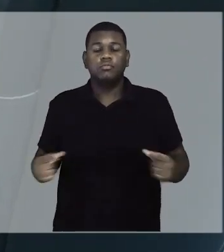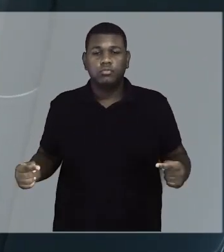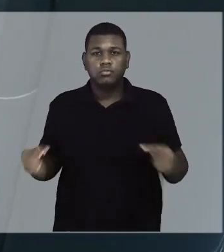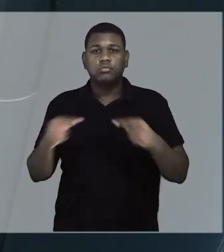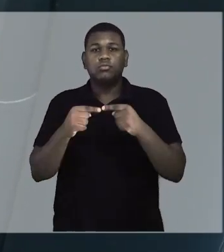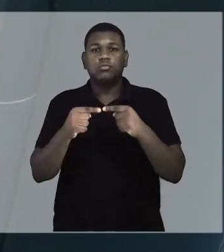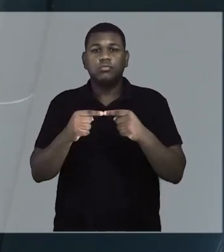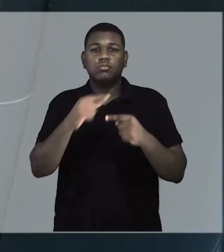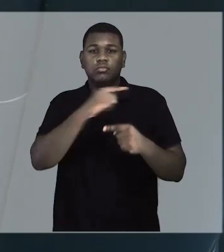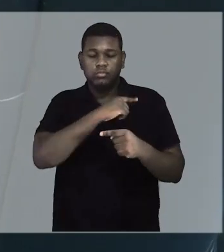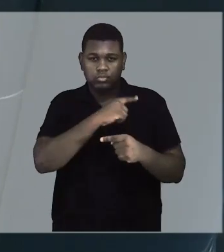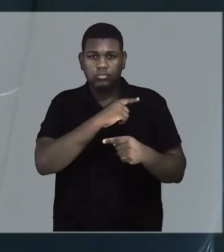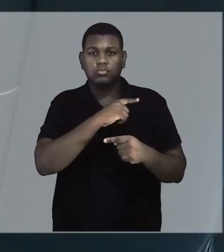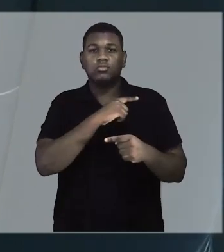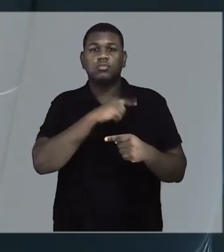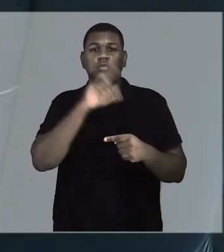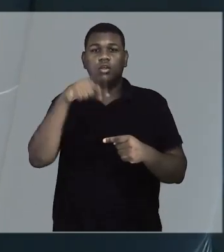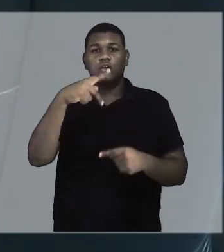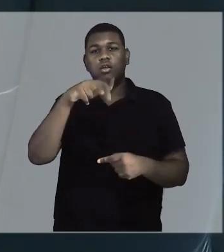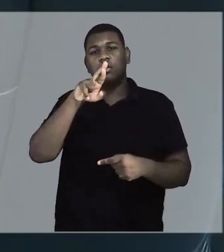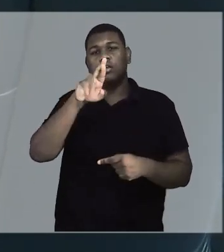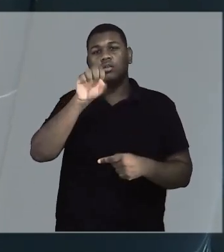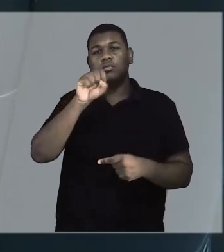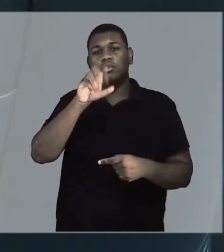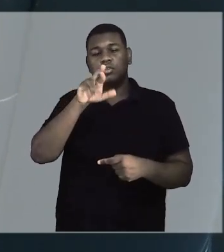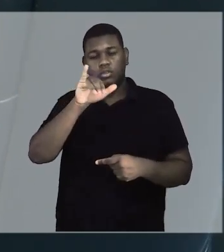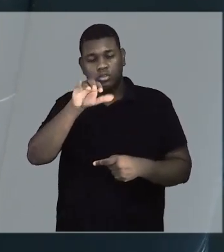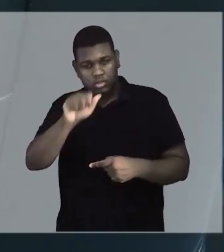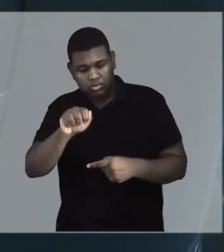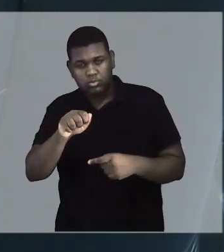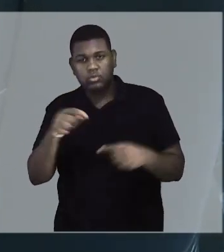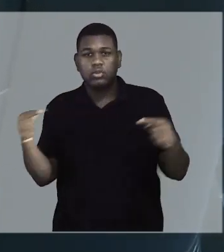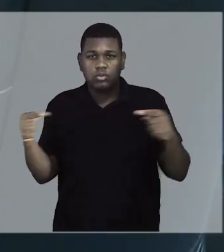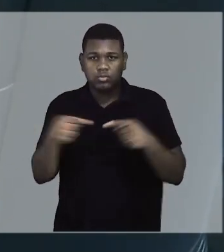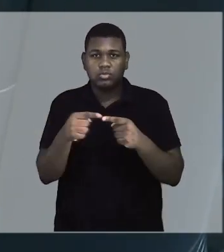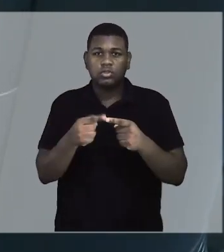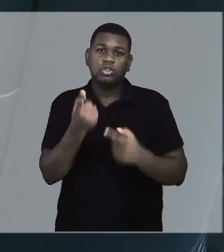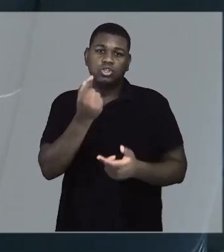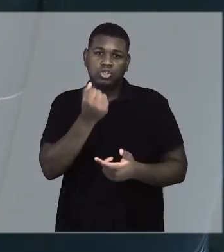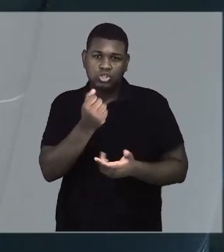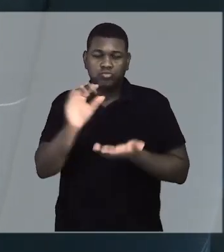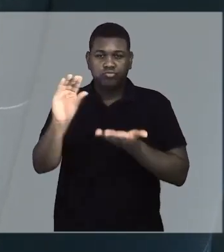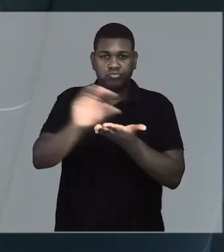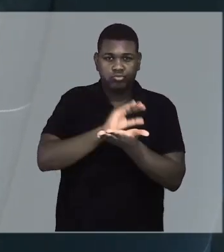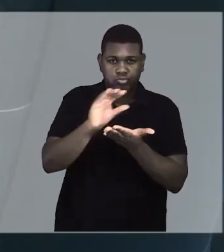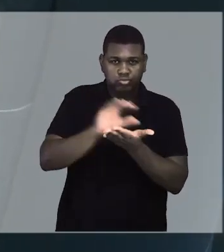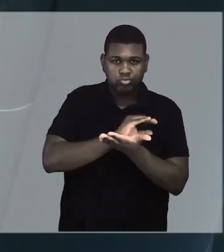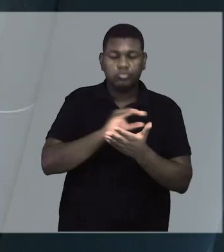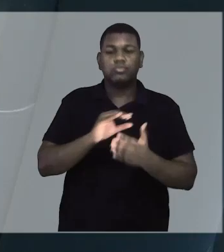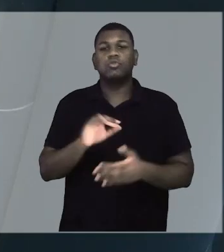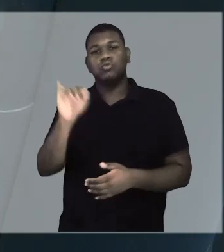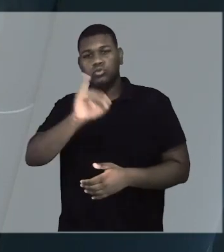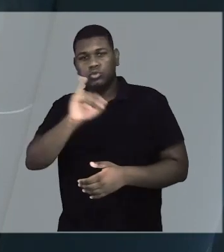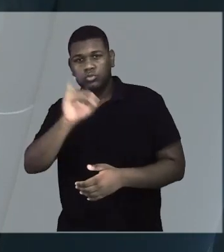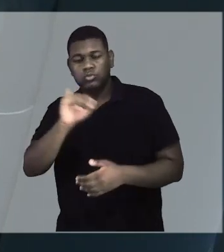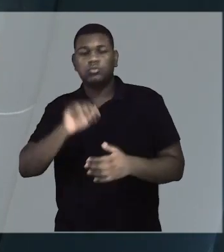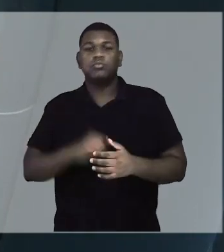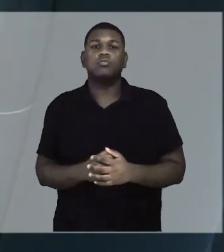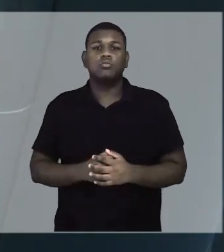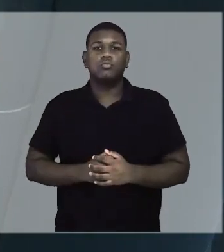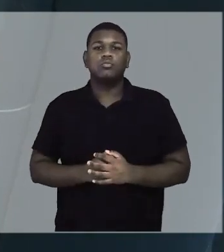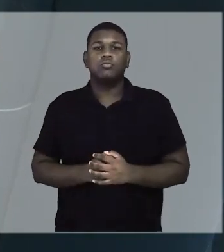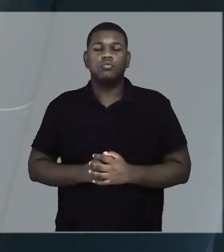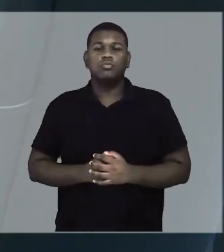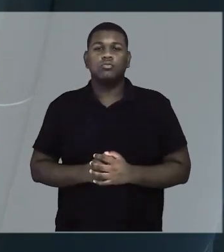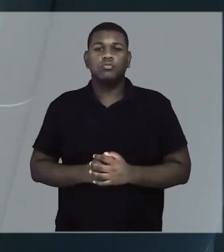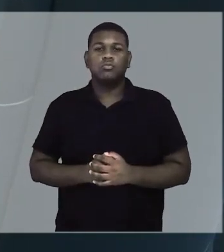lei no que tange aos crimes contra a ordem tributária. E para o mal é que ela protraiu o marco da prescrição para a constituição definitiva do